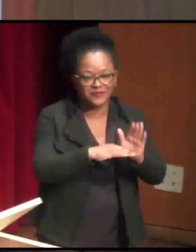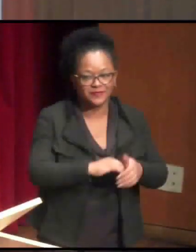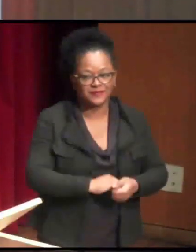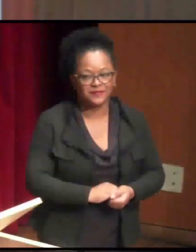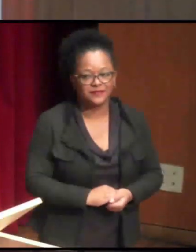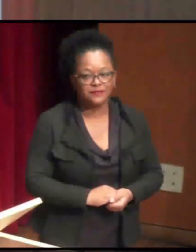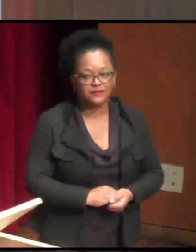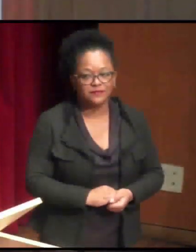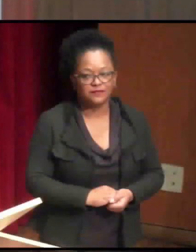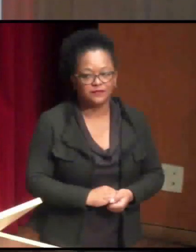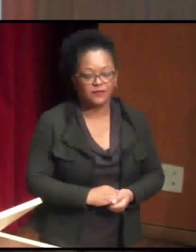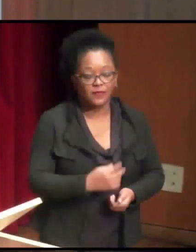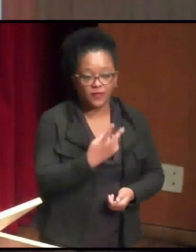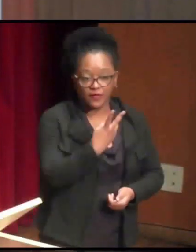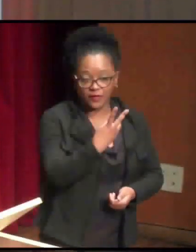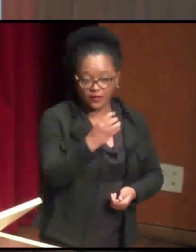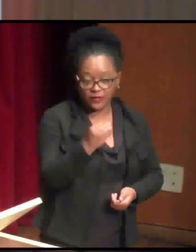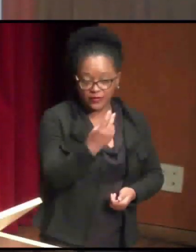No ano de